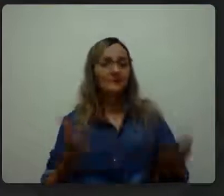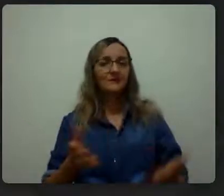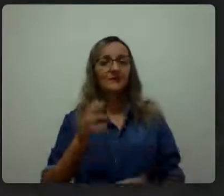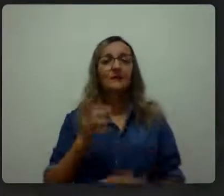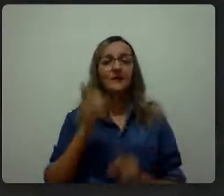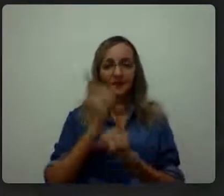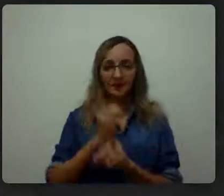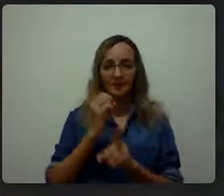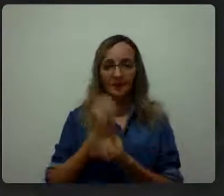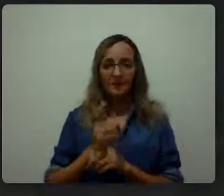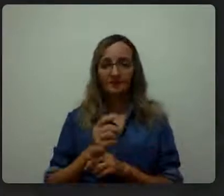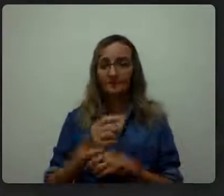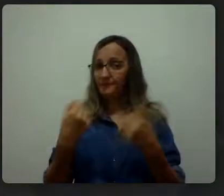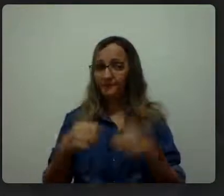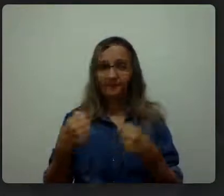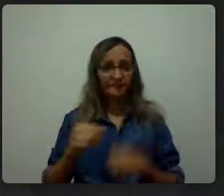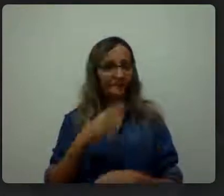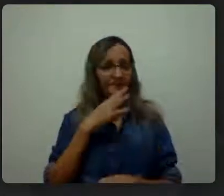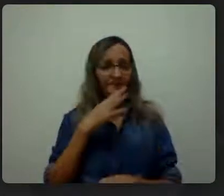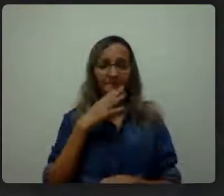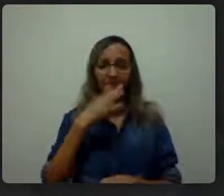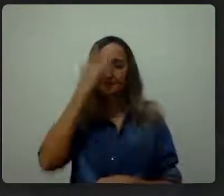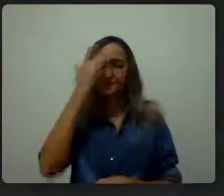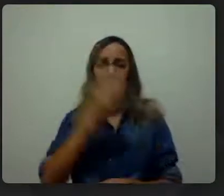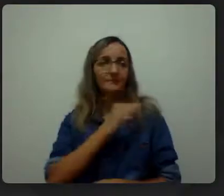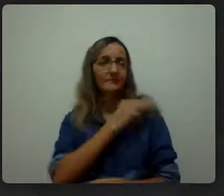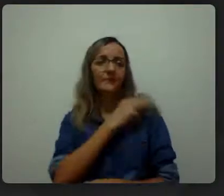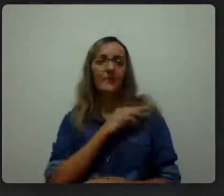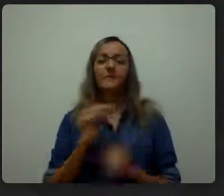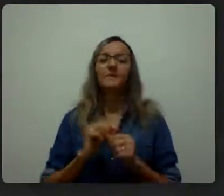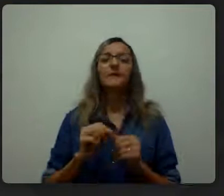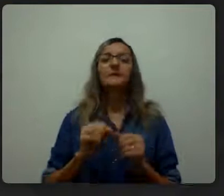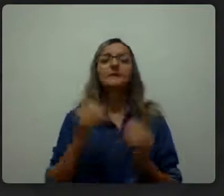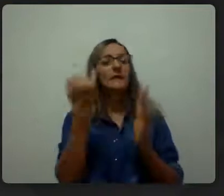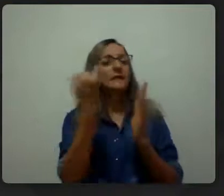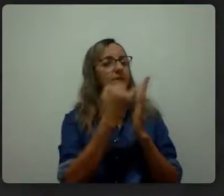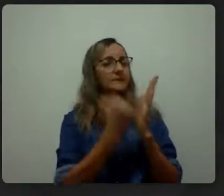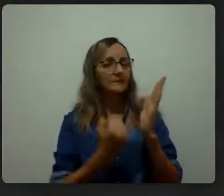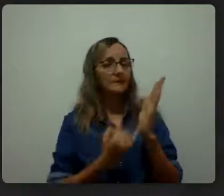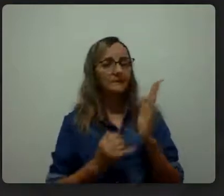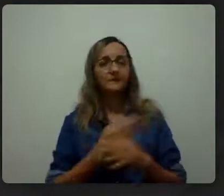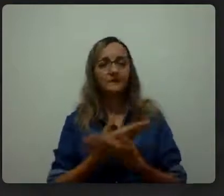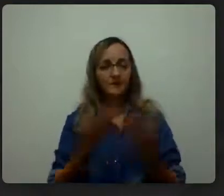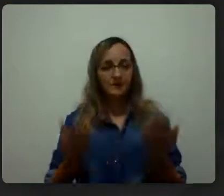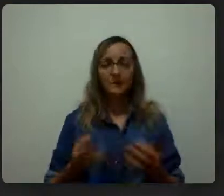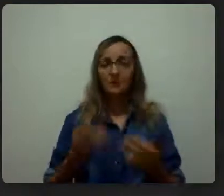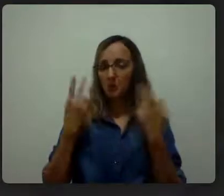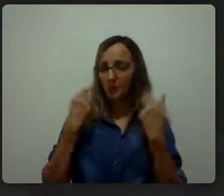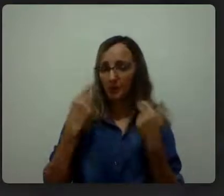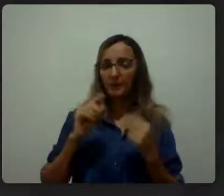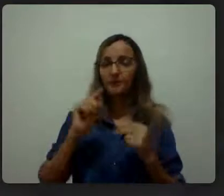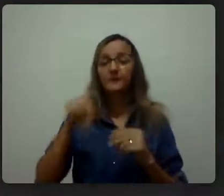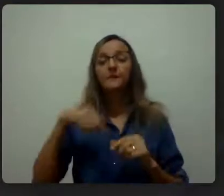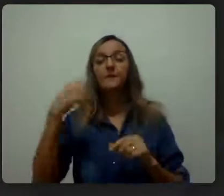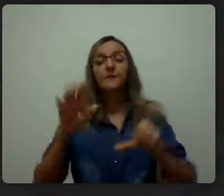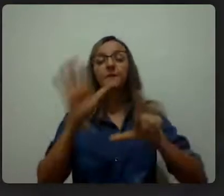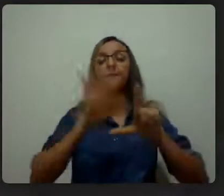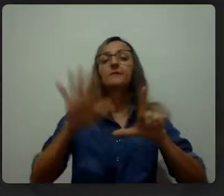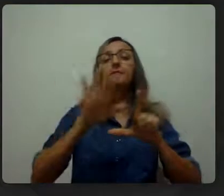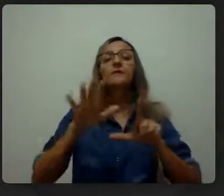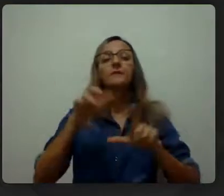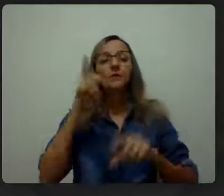ali dentro de uma plataforma com mais de 1.000 pessoas de todo o Brasil, e aí você pode trocar informações, trocar conhecimentos,